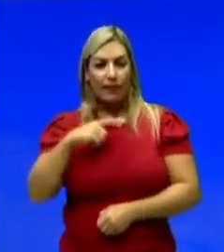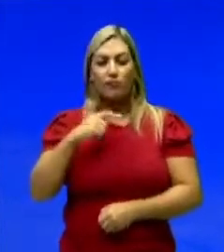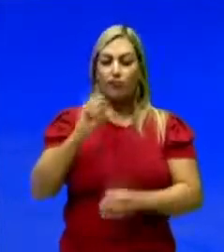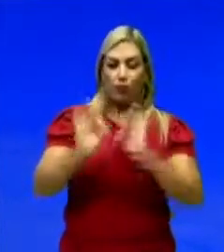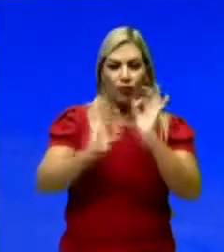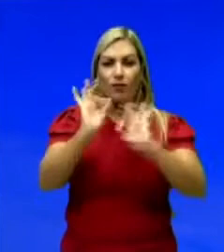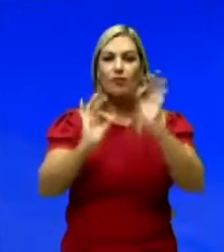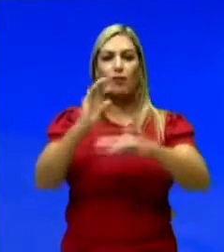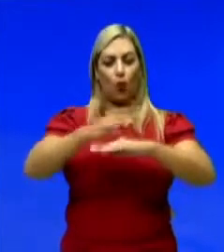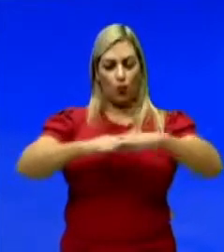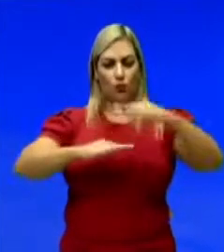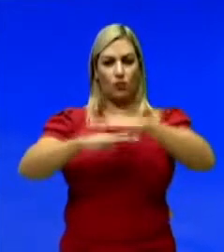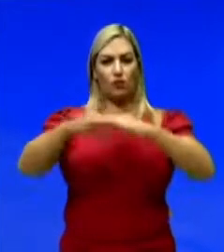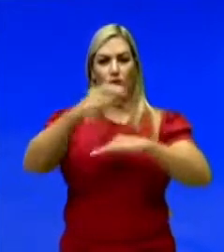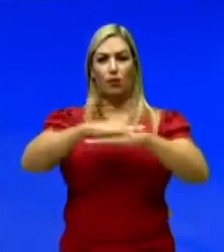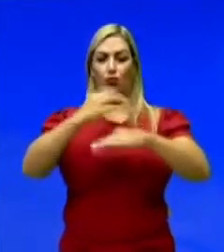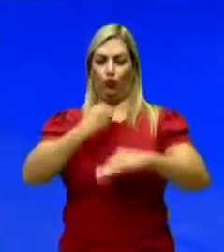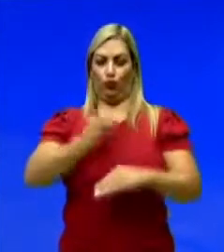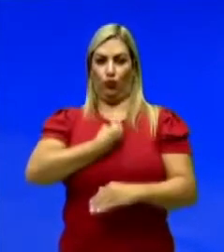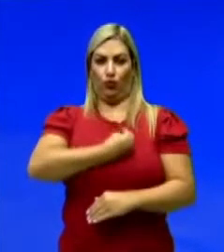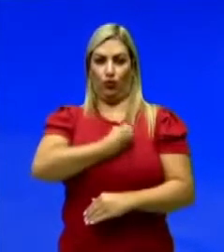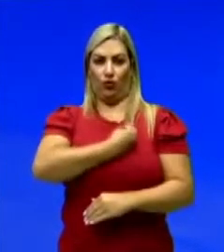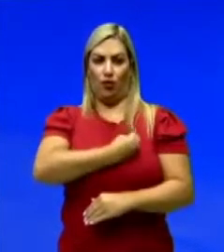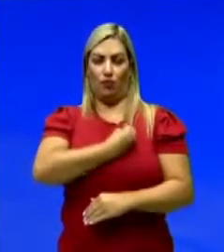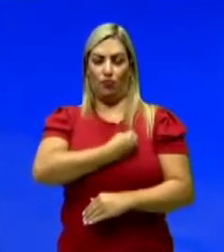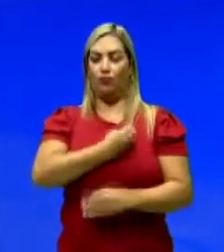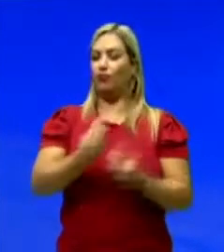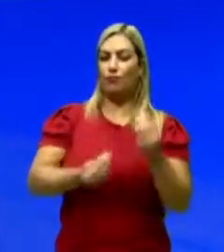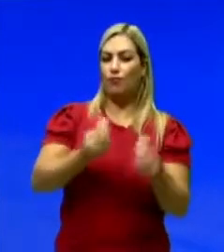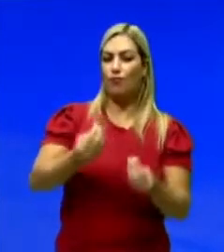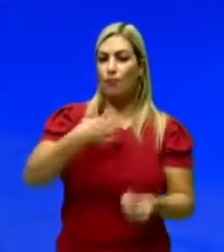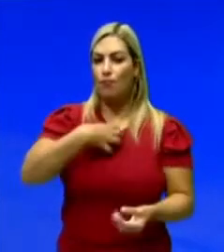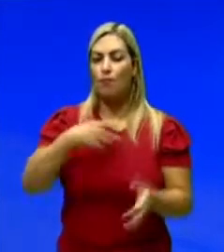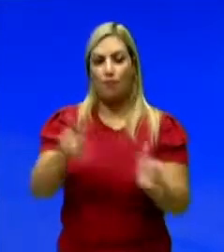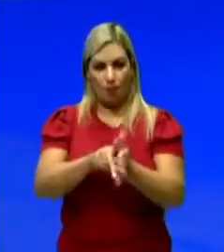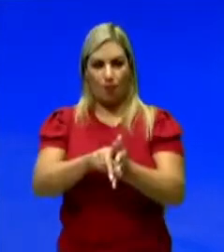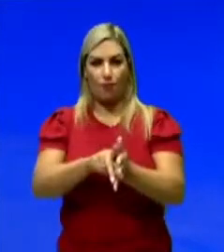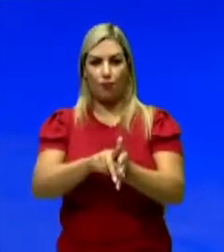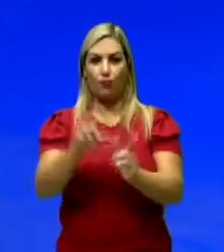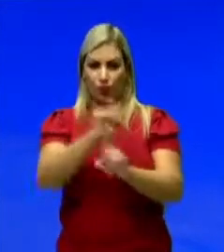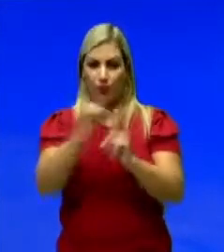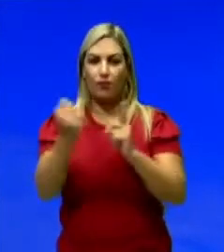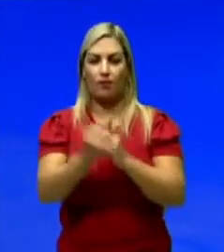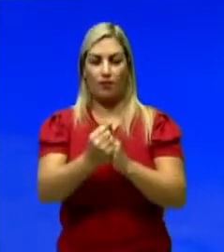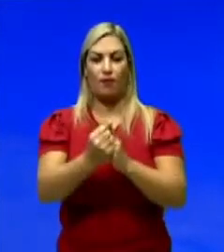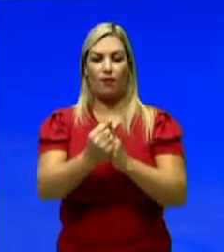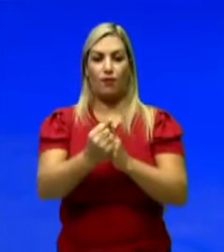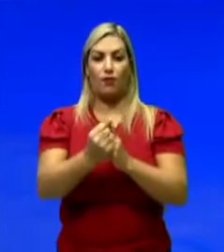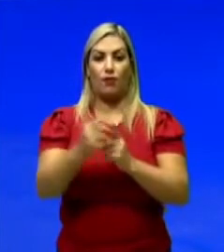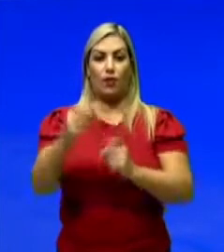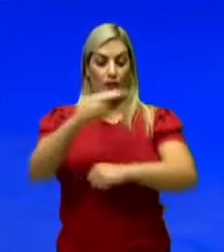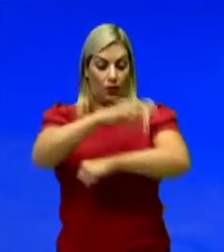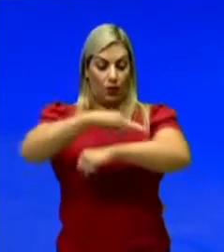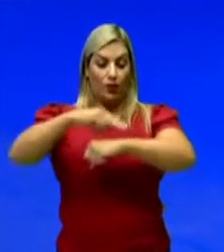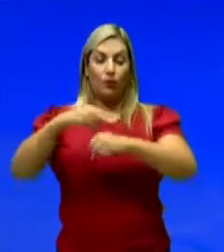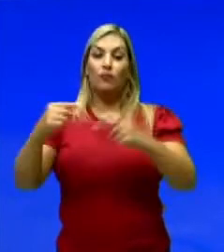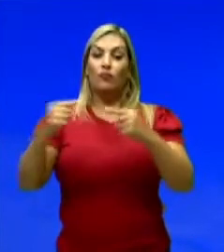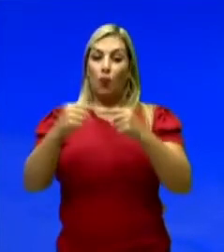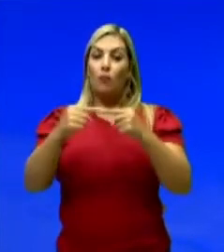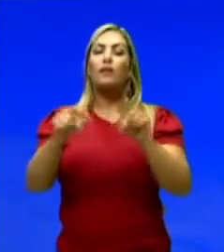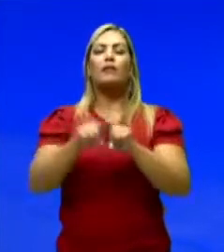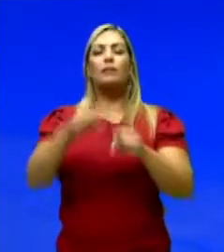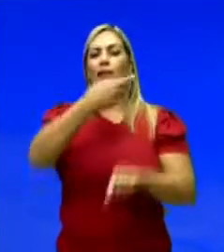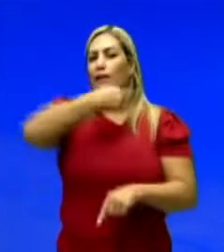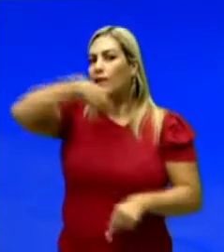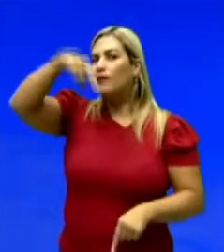produção e para viver né para se reproduzir enquanto sociedade o rio nilo tem uma questão religiosa com os